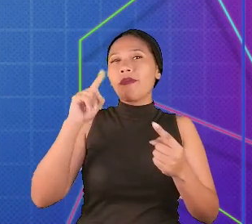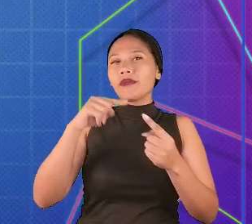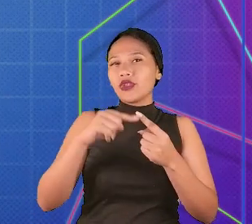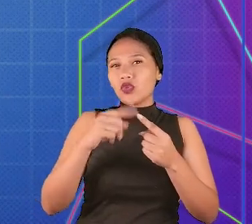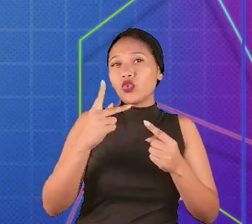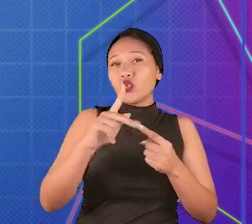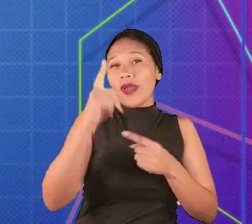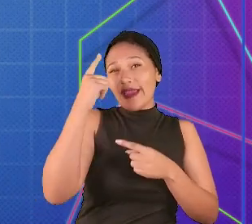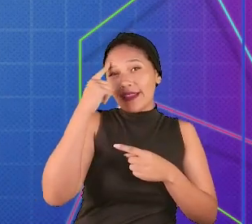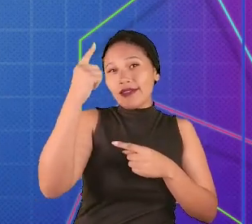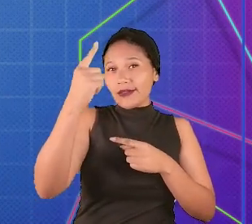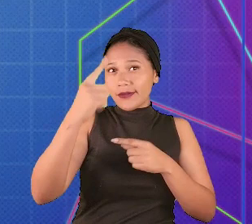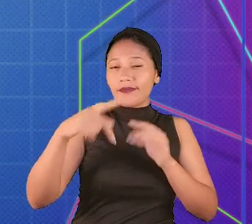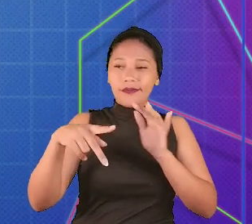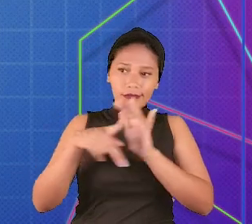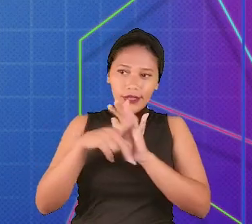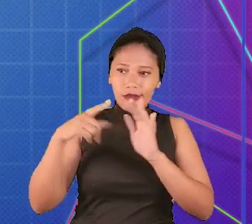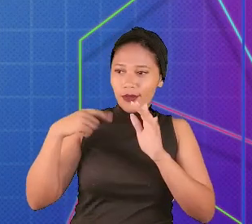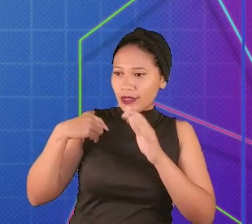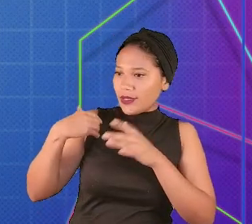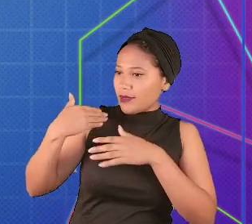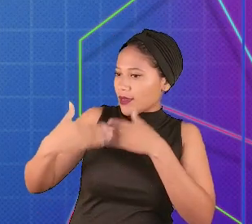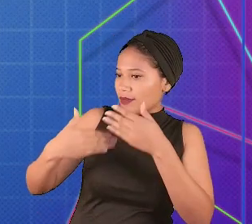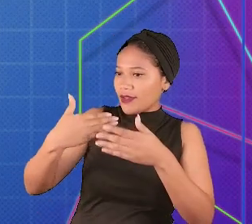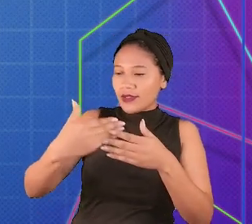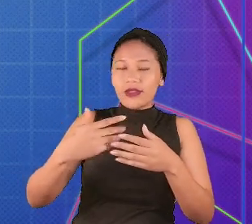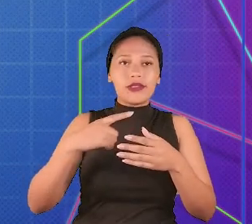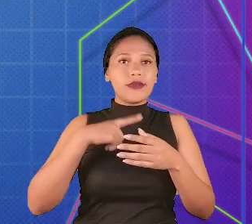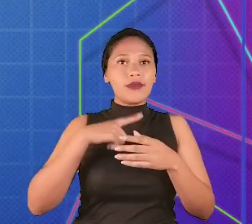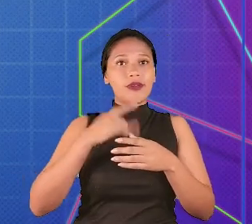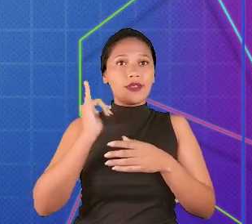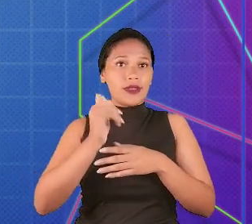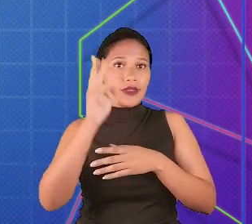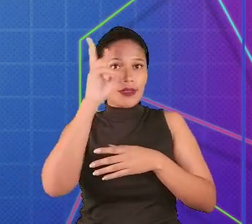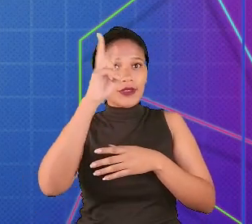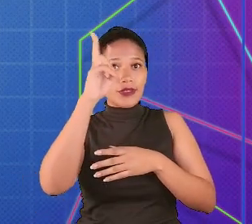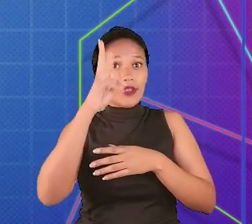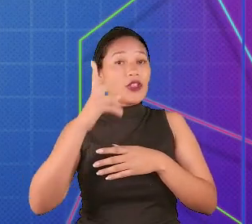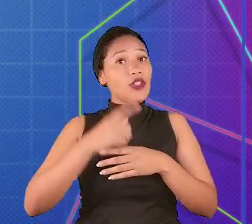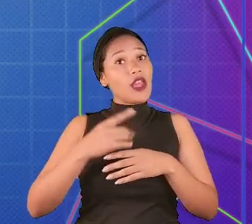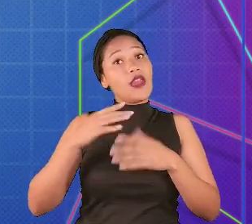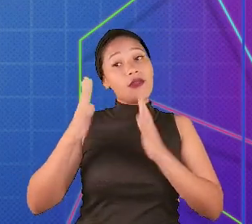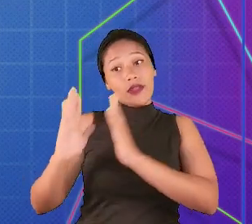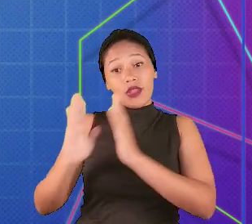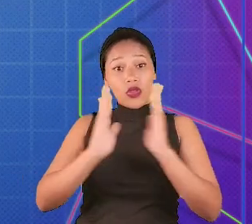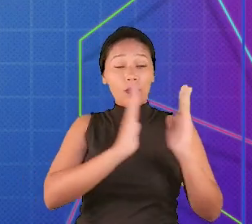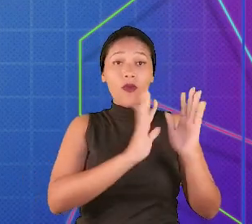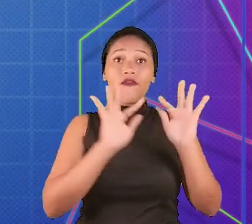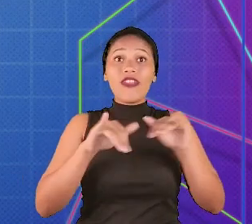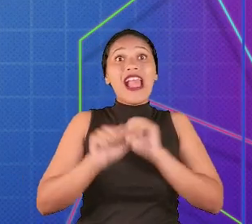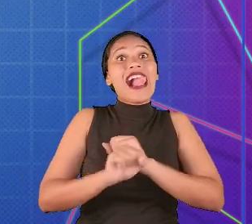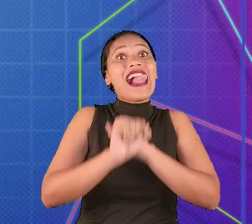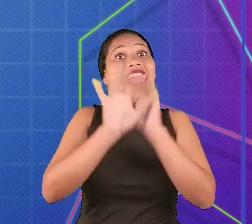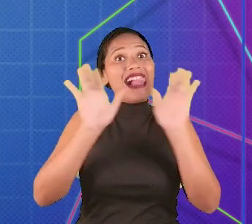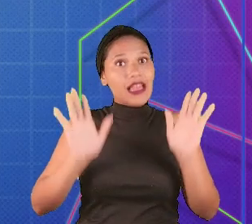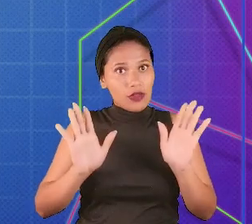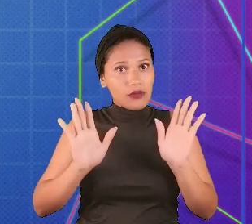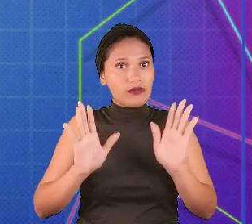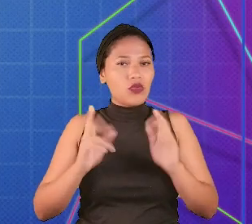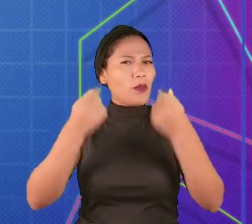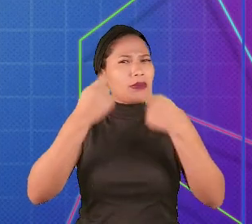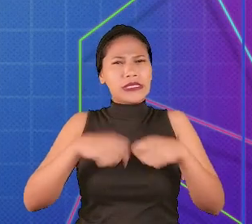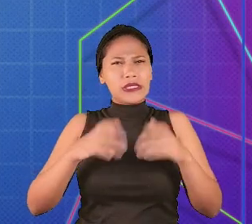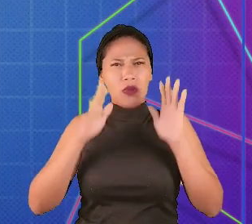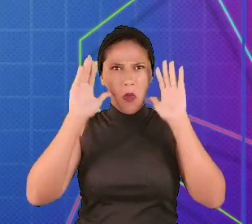sua ideia. De qualquer forma, por coesão, é muito importante que a sua história tenha um início, meio e fins claros. Não